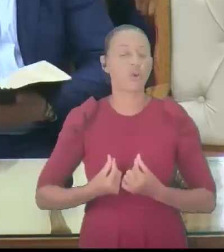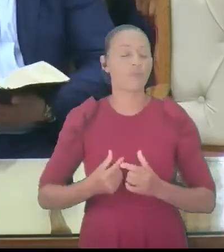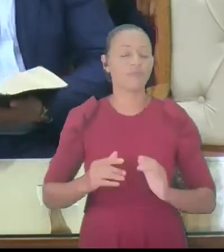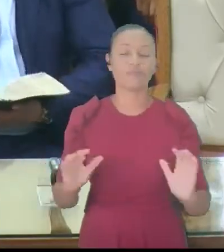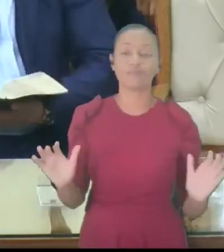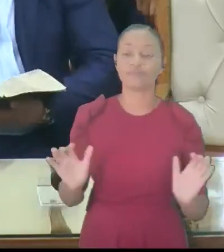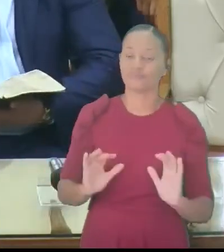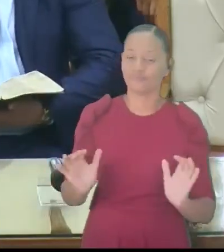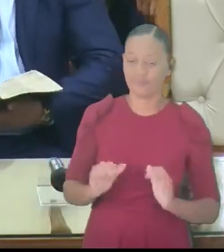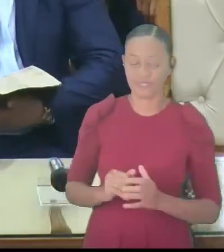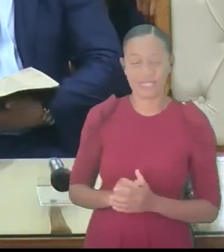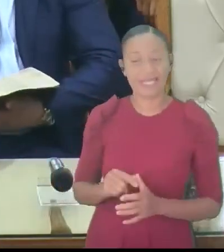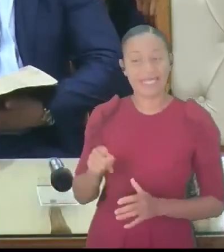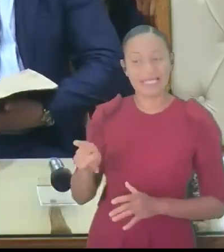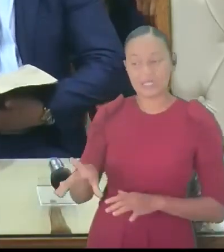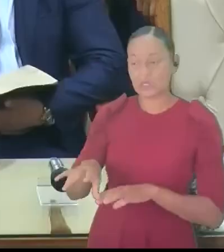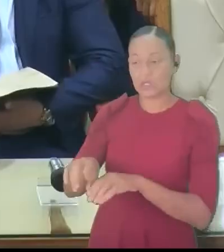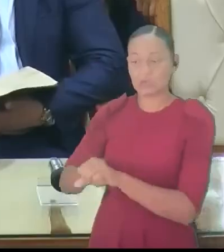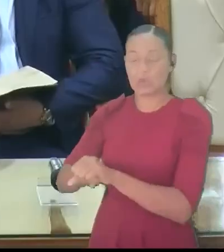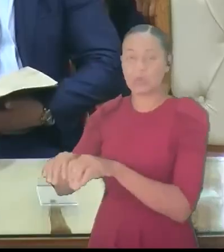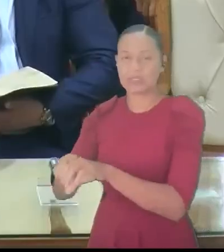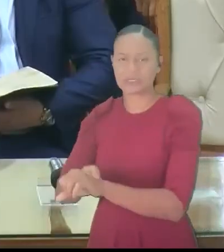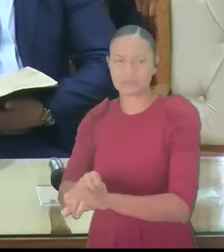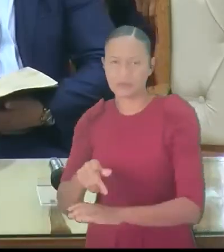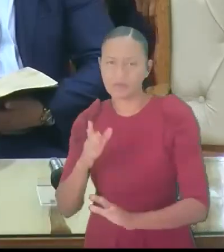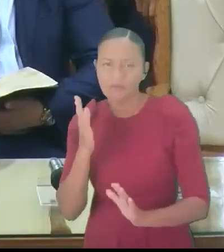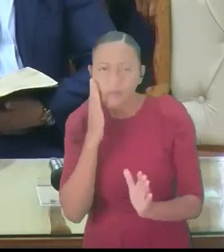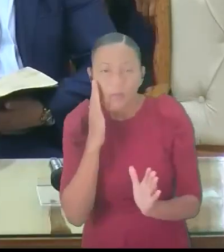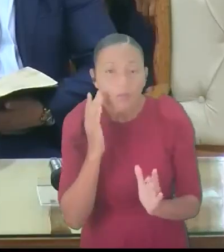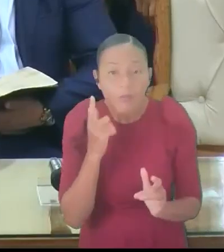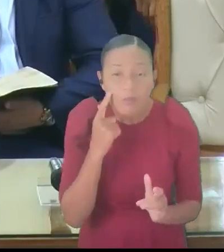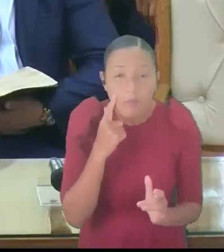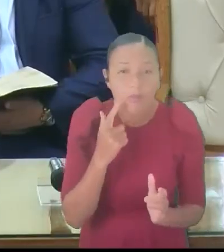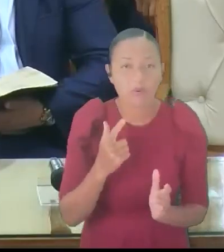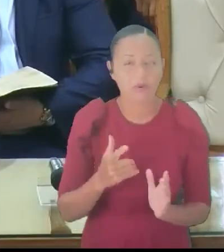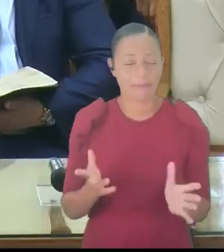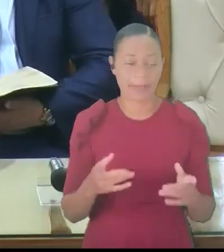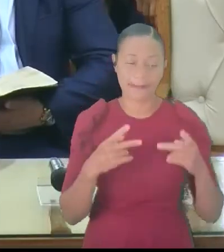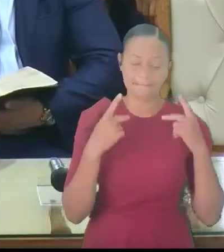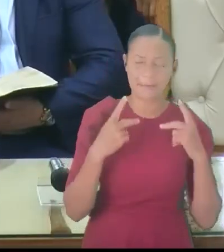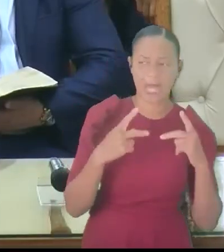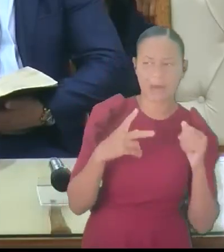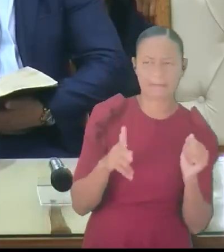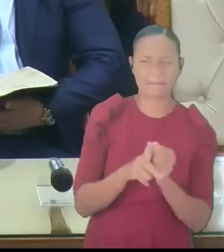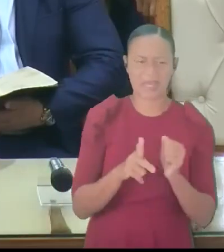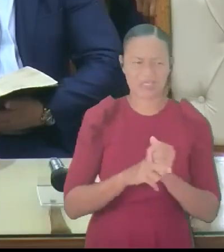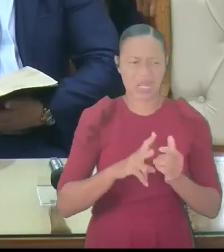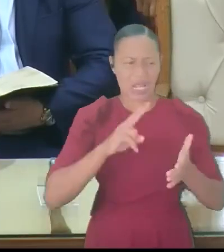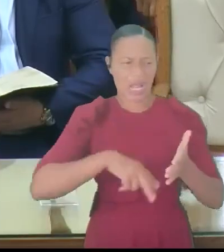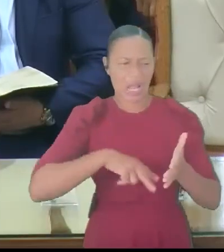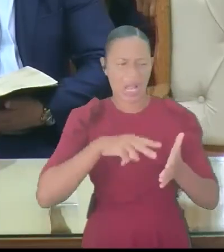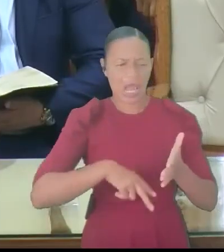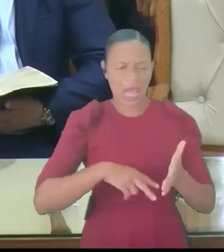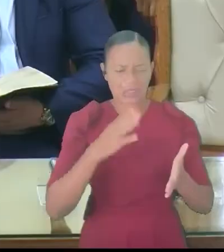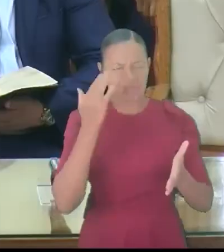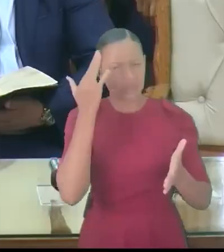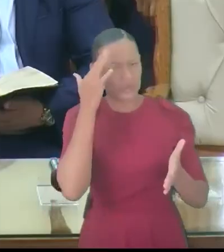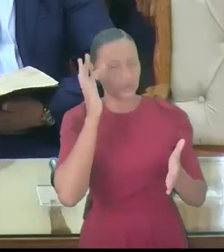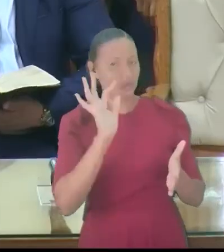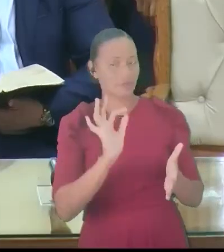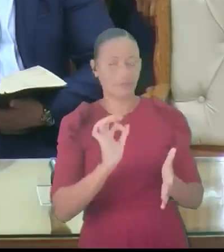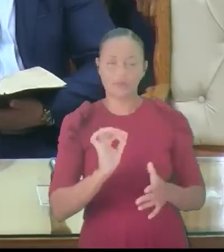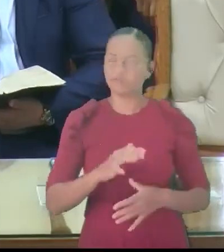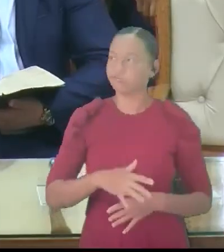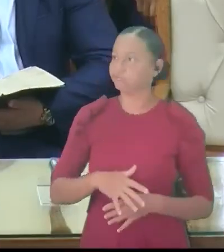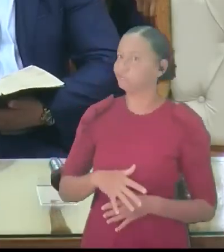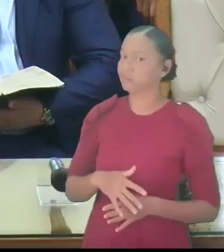Eles eram iletrados, eles não eram, vamos ver se vocês aprenderam, para vocês não pregarem, Pedro era analfabeto. Se Pedro souber